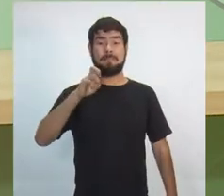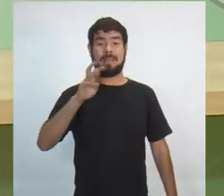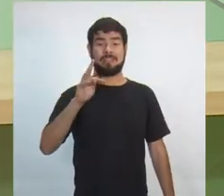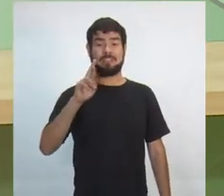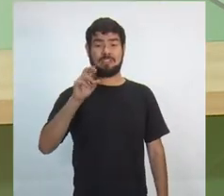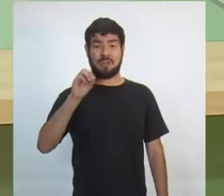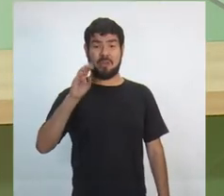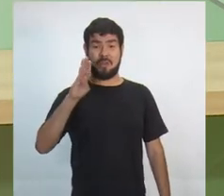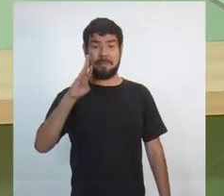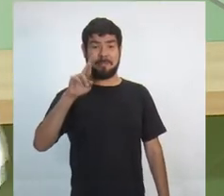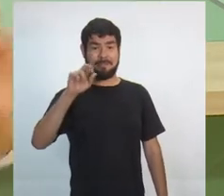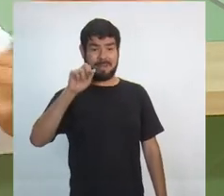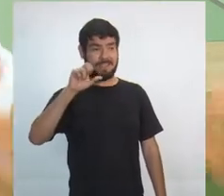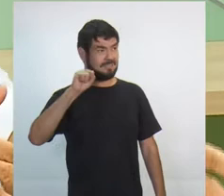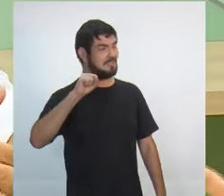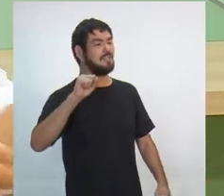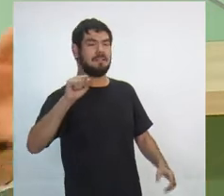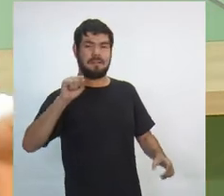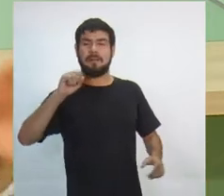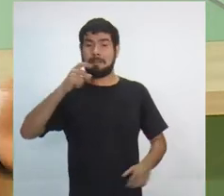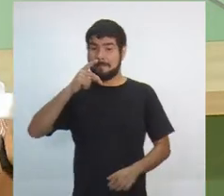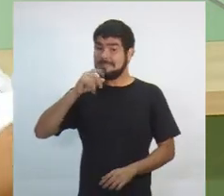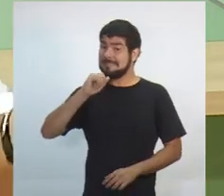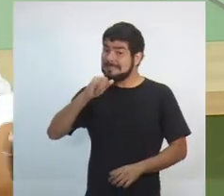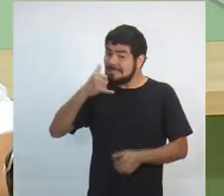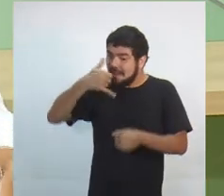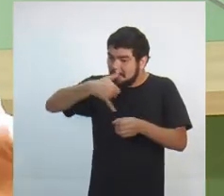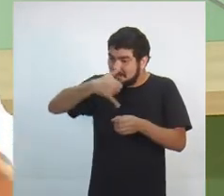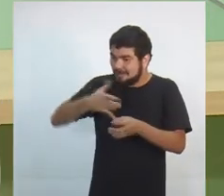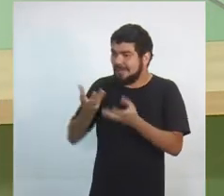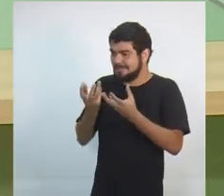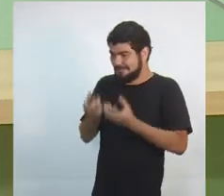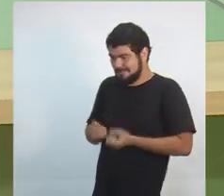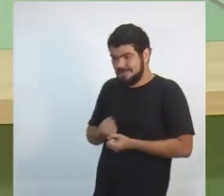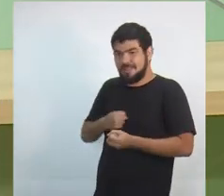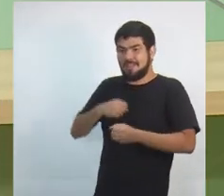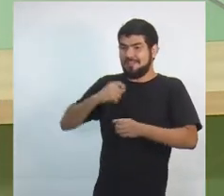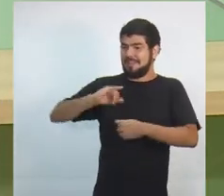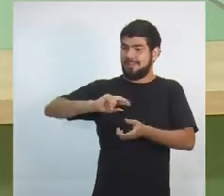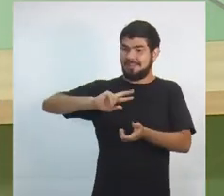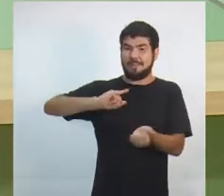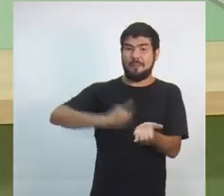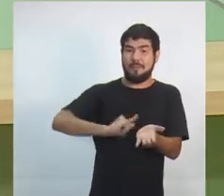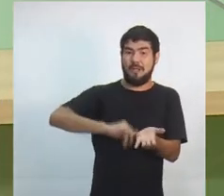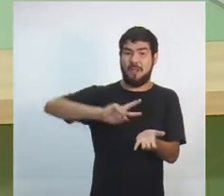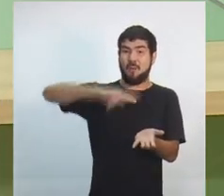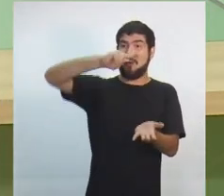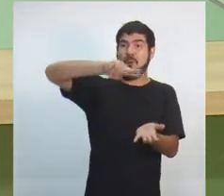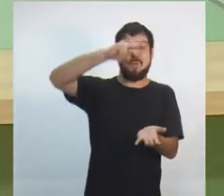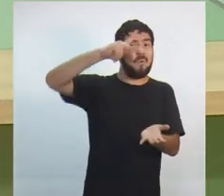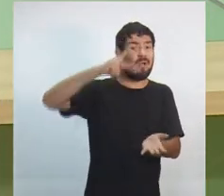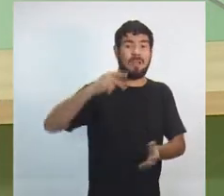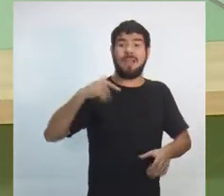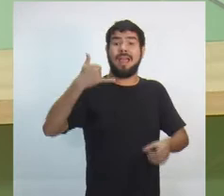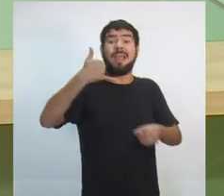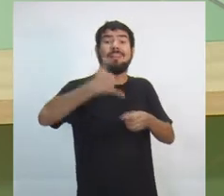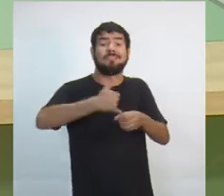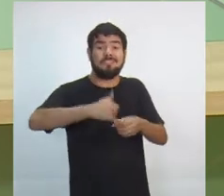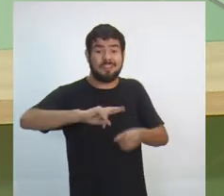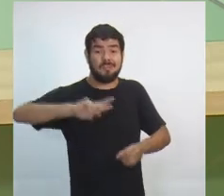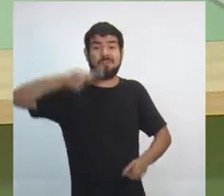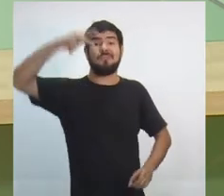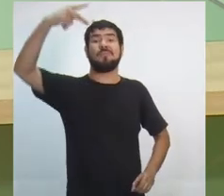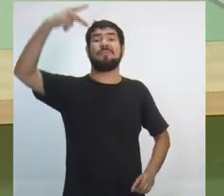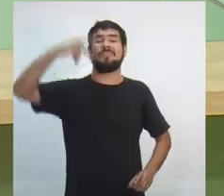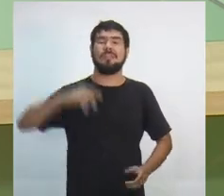vai pagar a conta? Você. Se isso, se o governador conseguisse mandar na Assembleia, que ele não manda mais. Isso geraria desemprego,